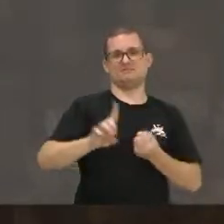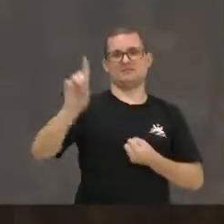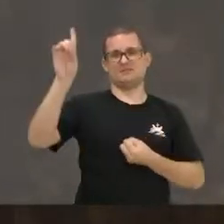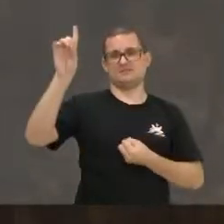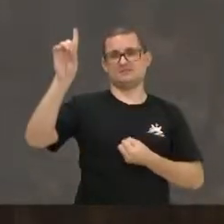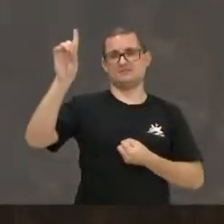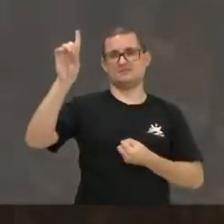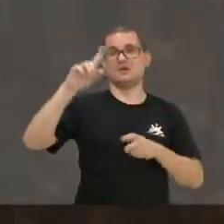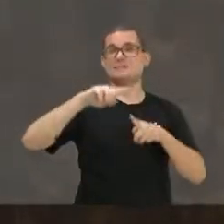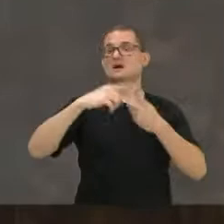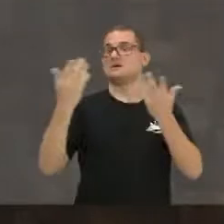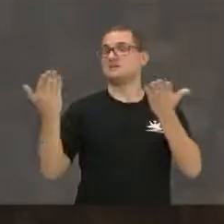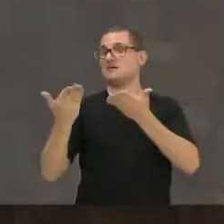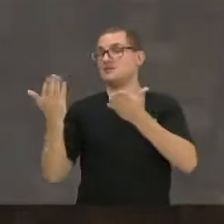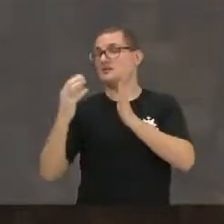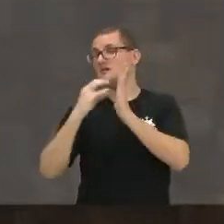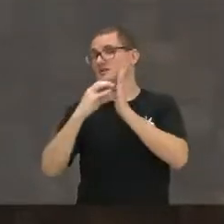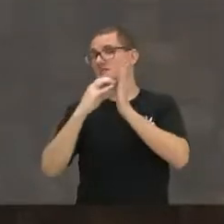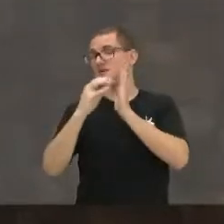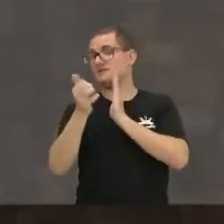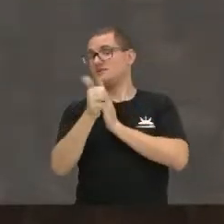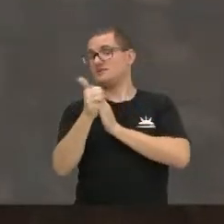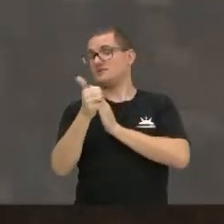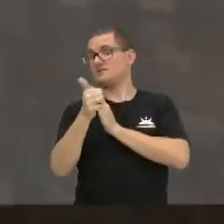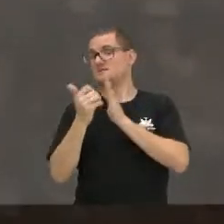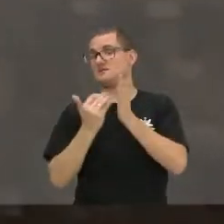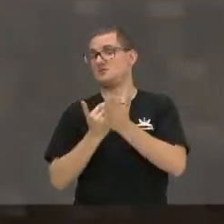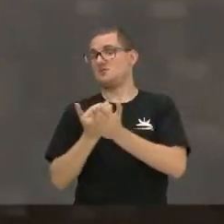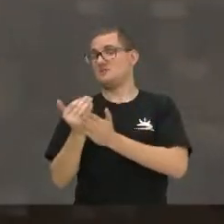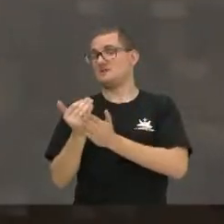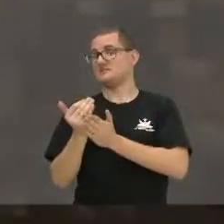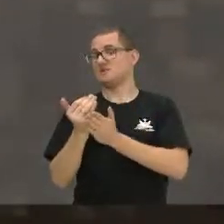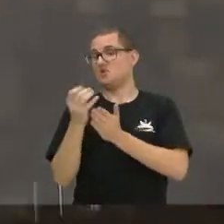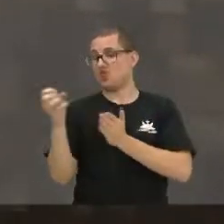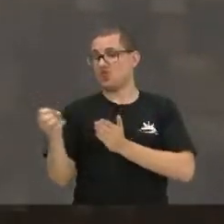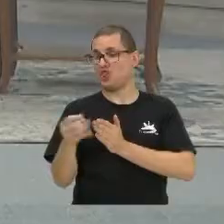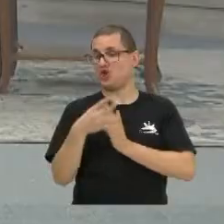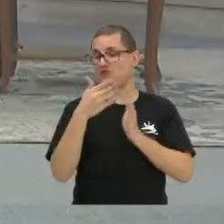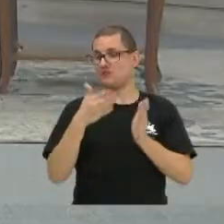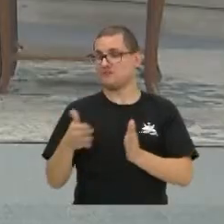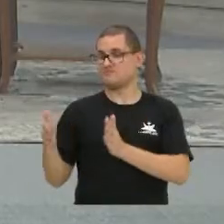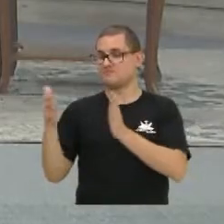e agora começa um novo processo